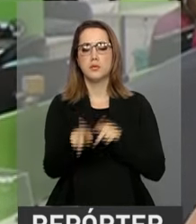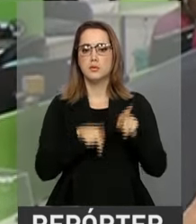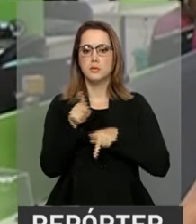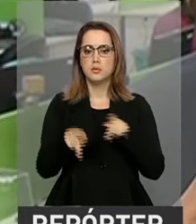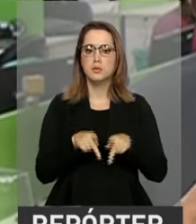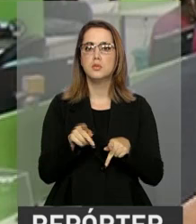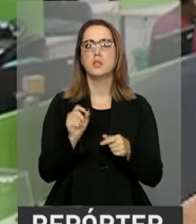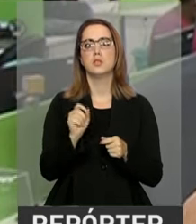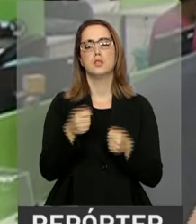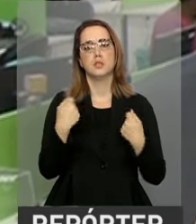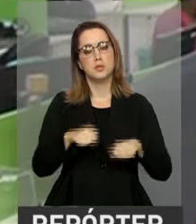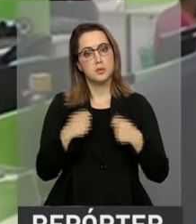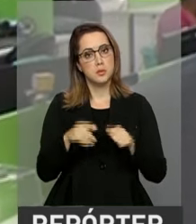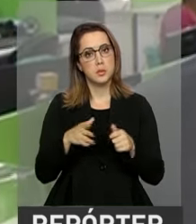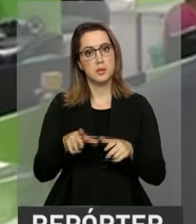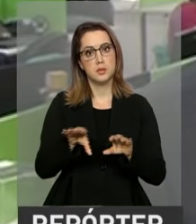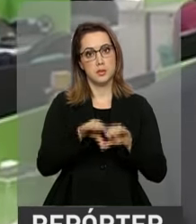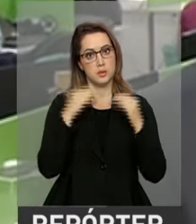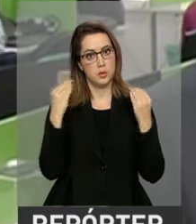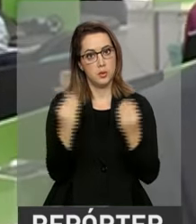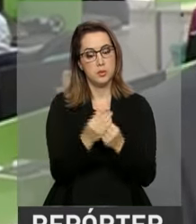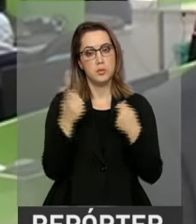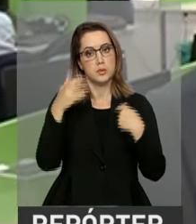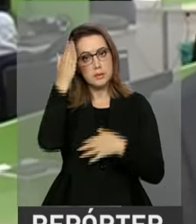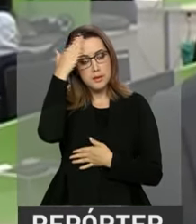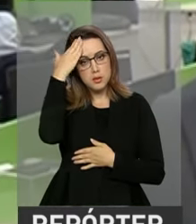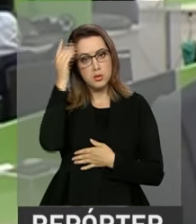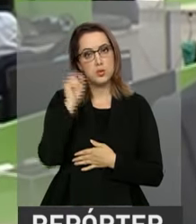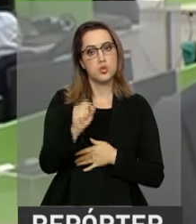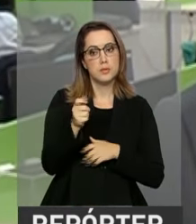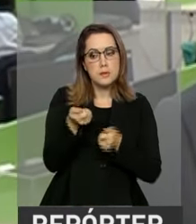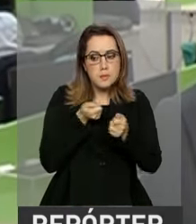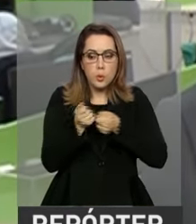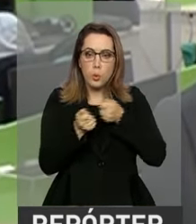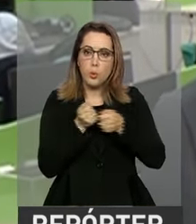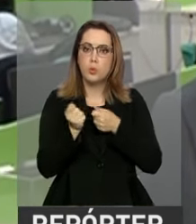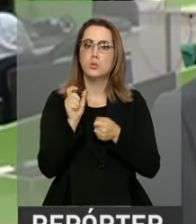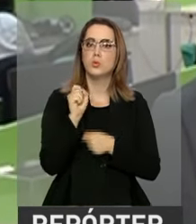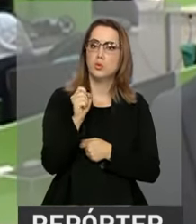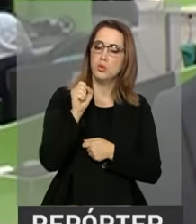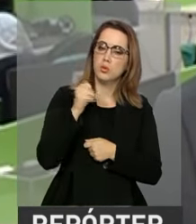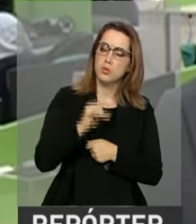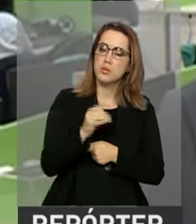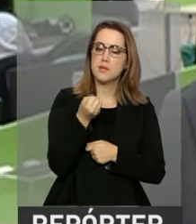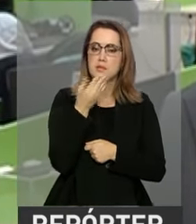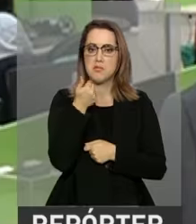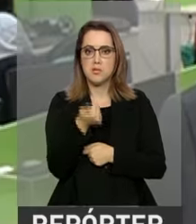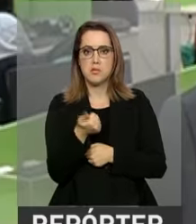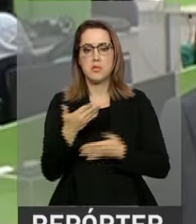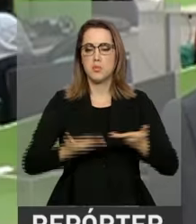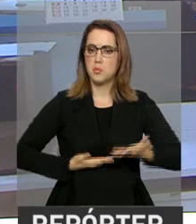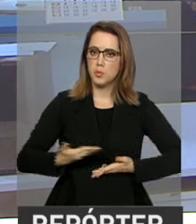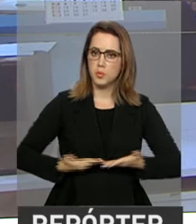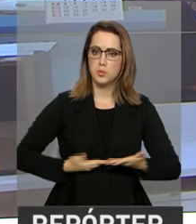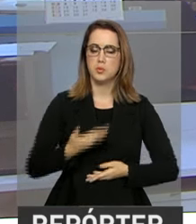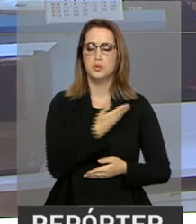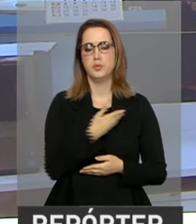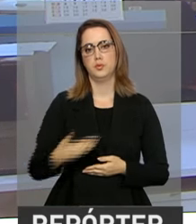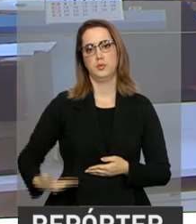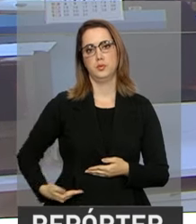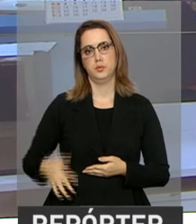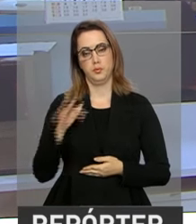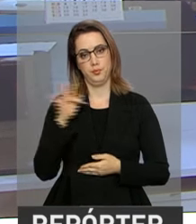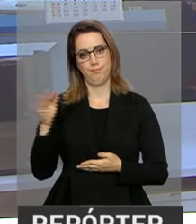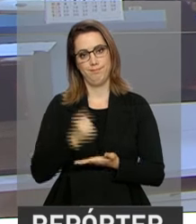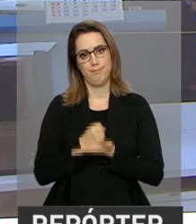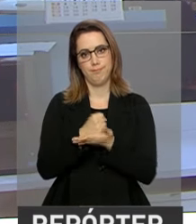preciso que a sociedade civil saiba e controle a qualidade dos serviços públicos que eles são prestados falar